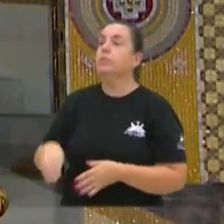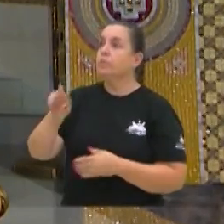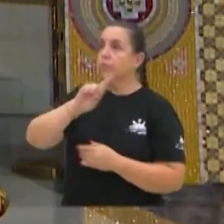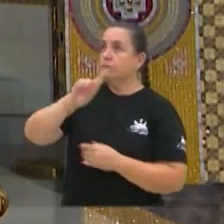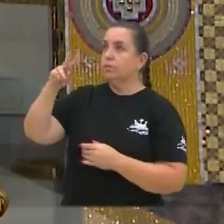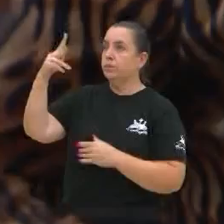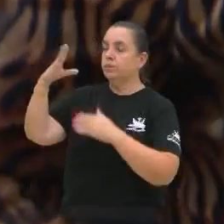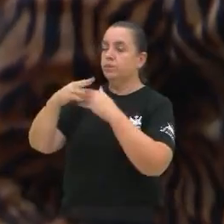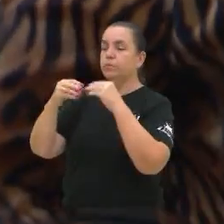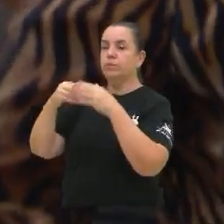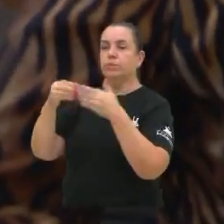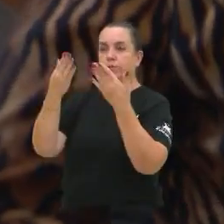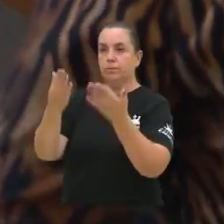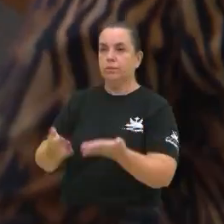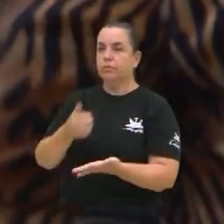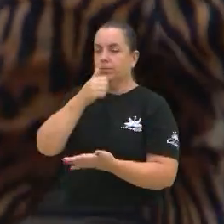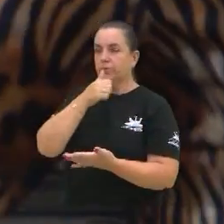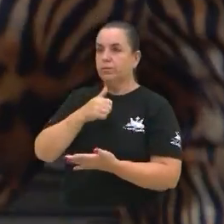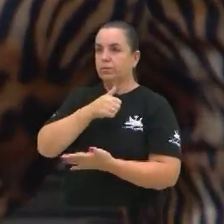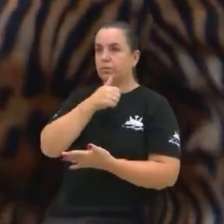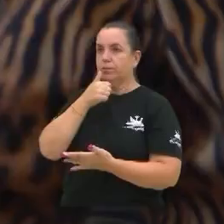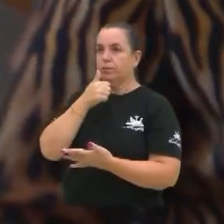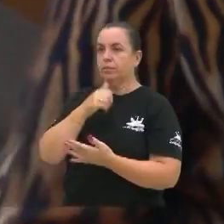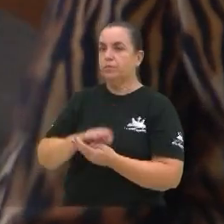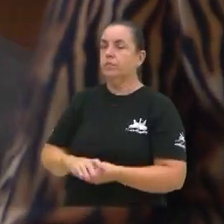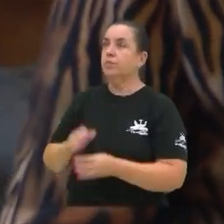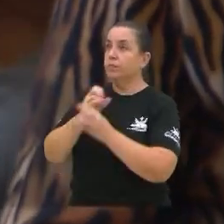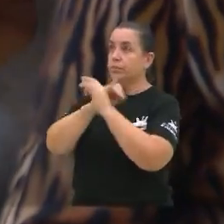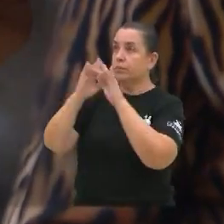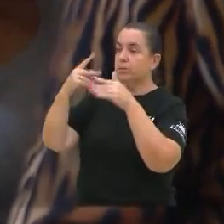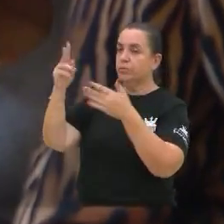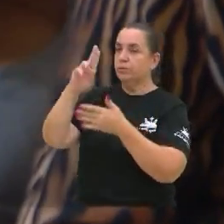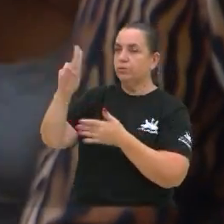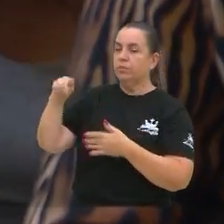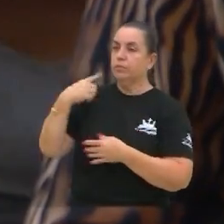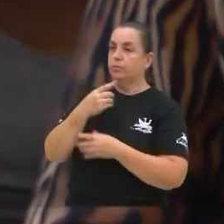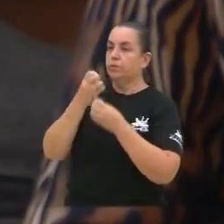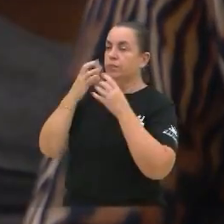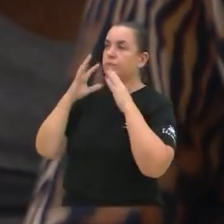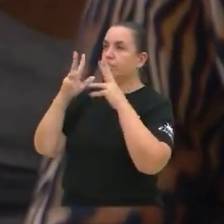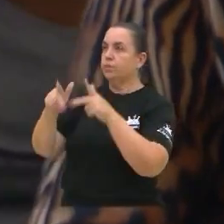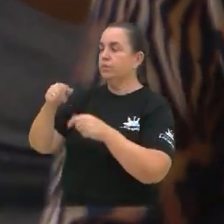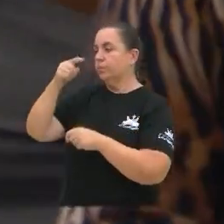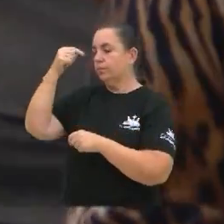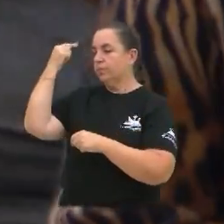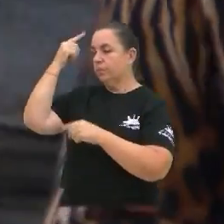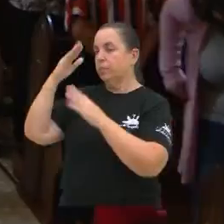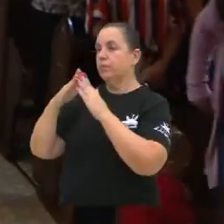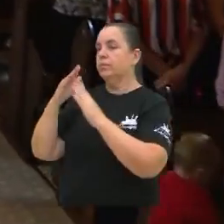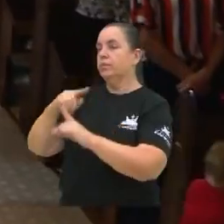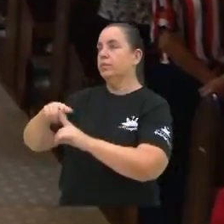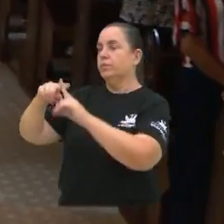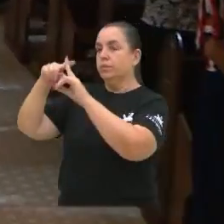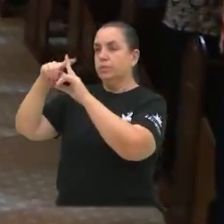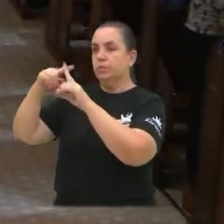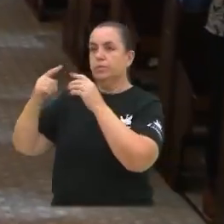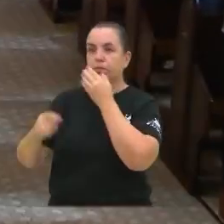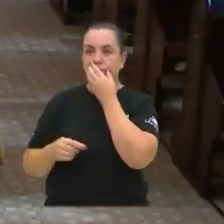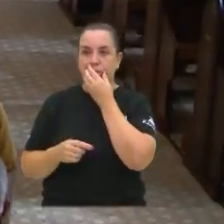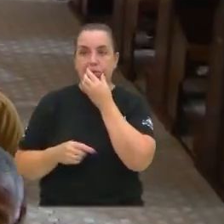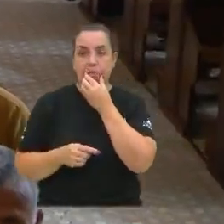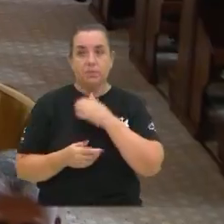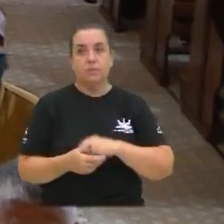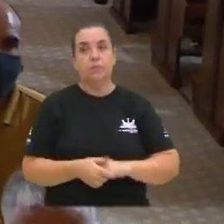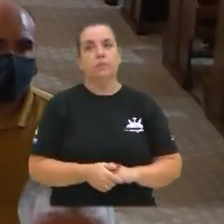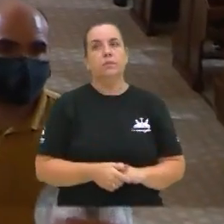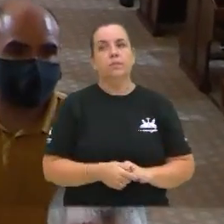Todo-Poderoso. Receba o Senhor por tuas mãos este sacrifício, para a glória do seu nome, para nosso bem e de